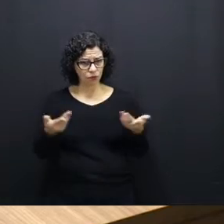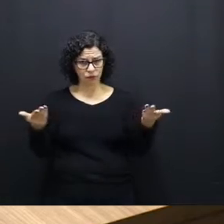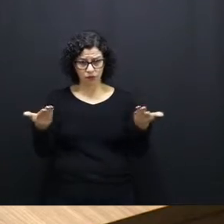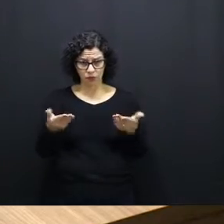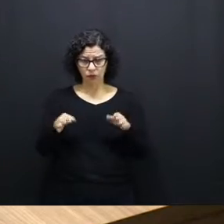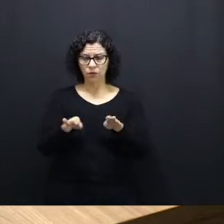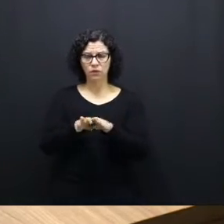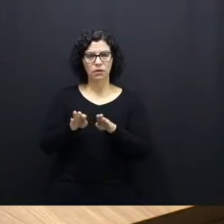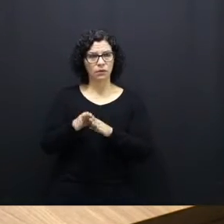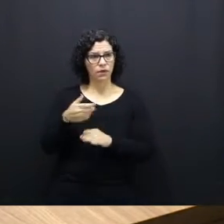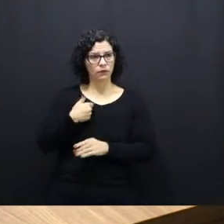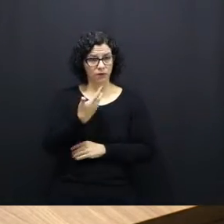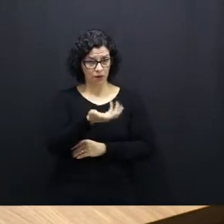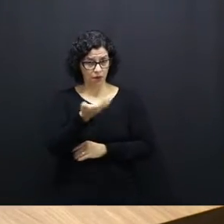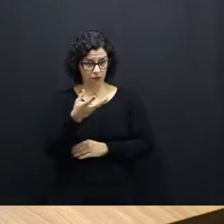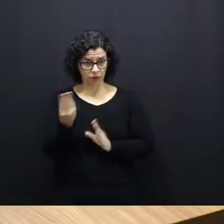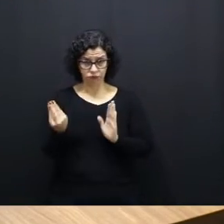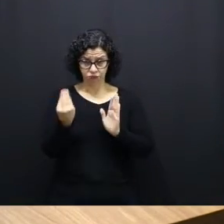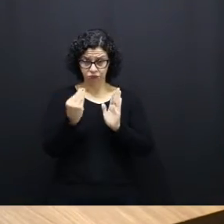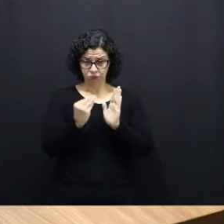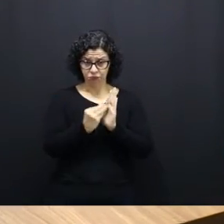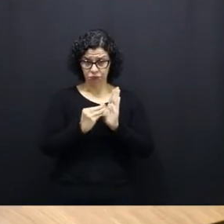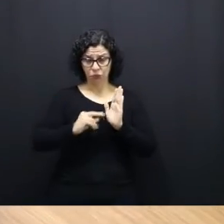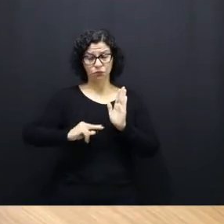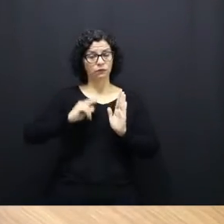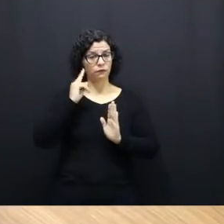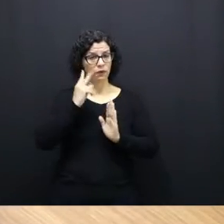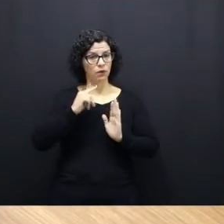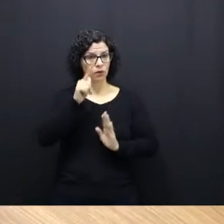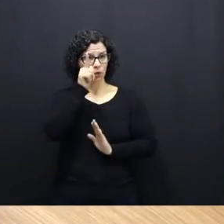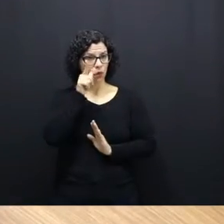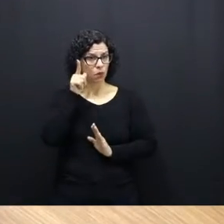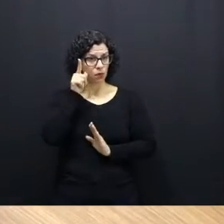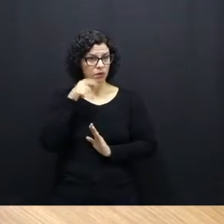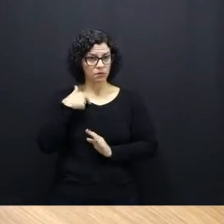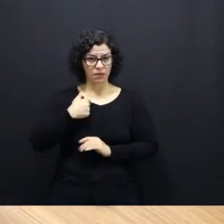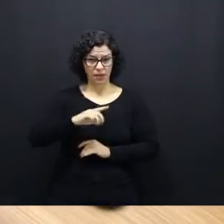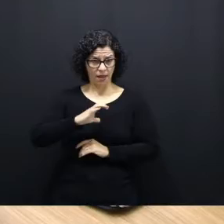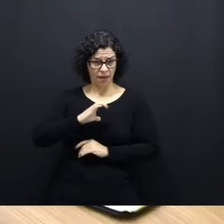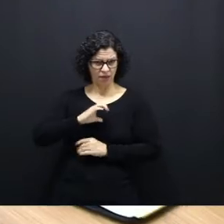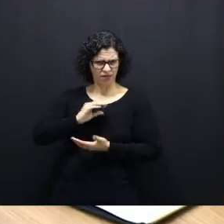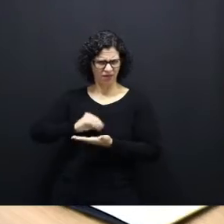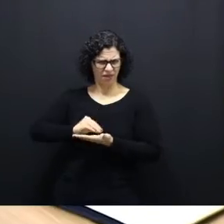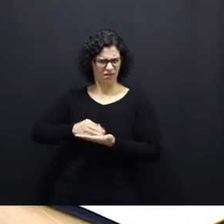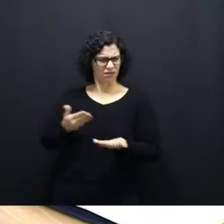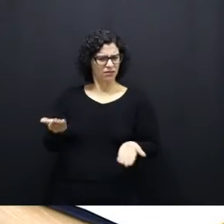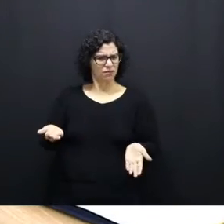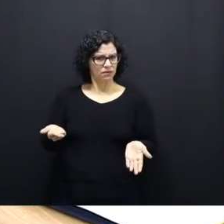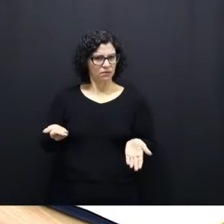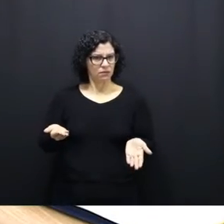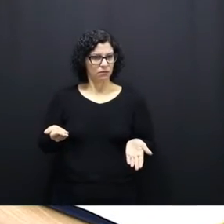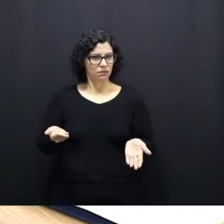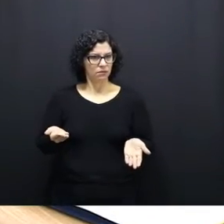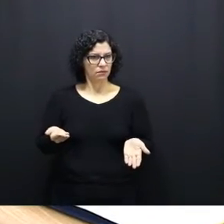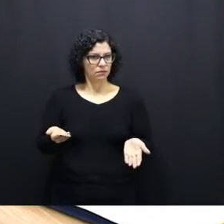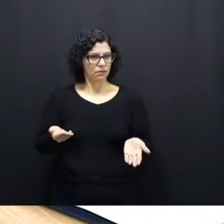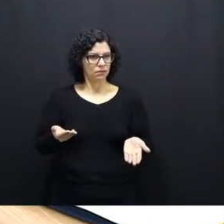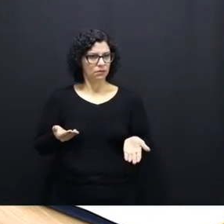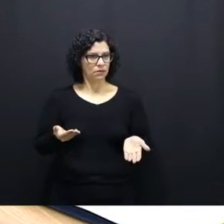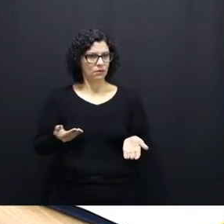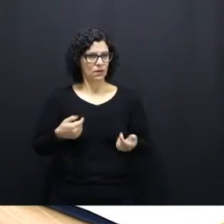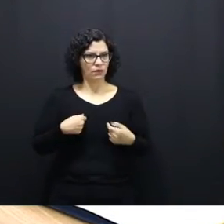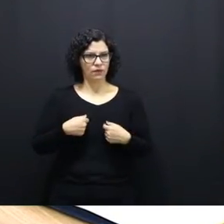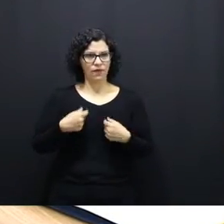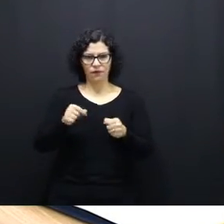não é claro que eu vou incluir o nome do senhor Vereador Luiz Monteiro Mas isso não é falta de ética né que eu não preciso pegar a